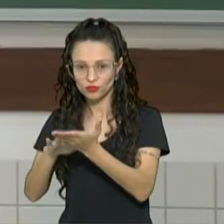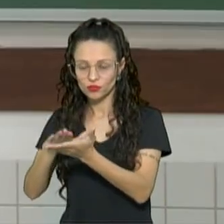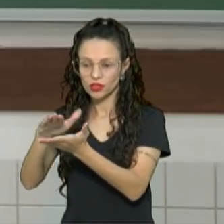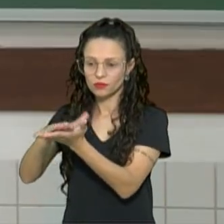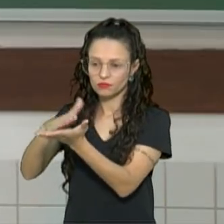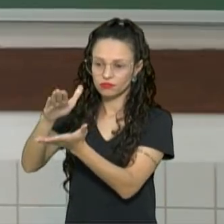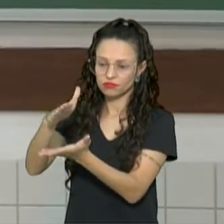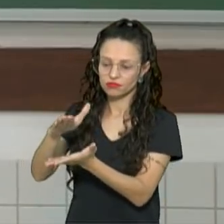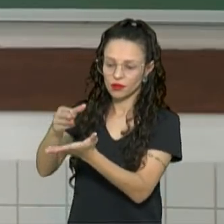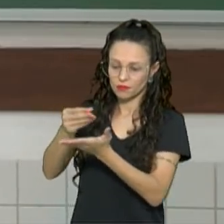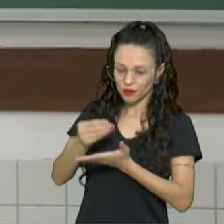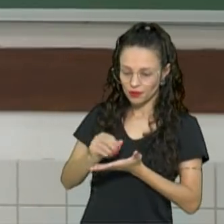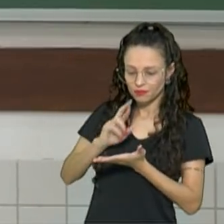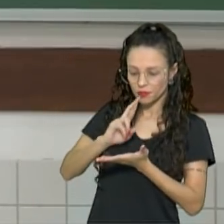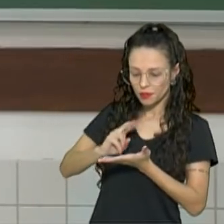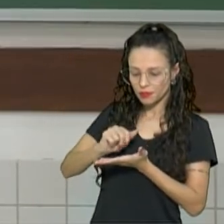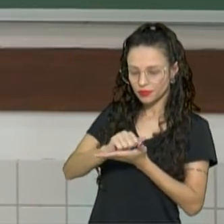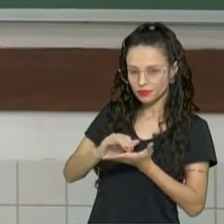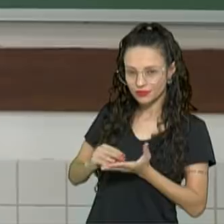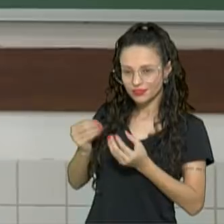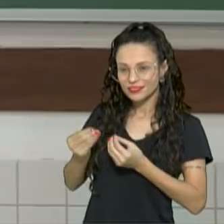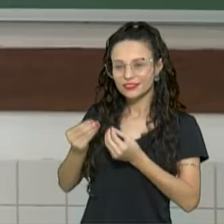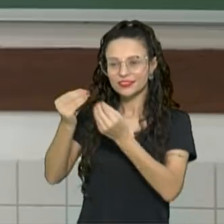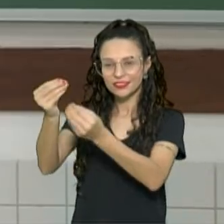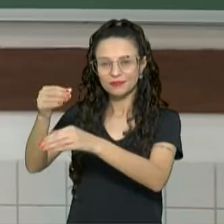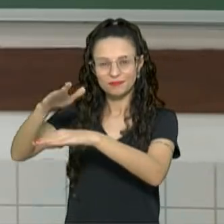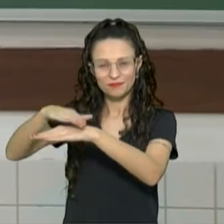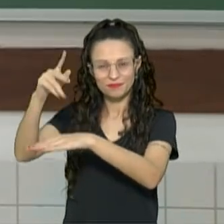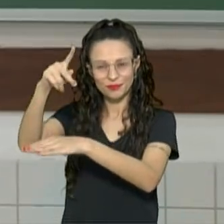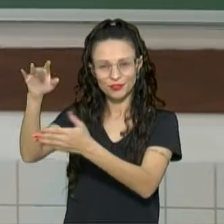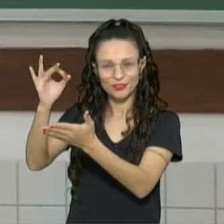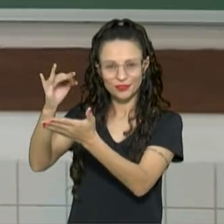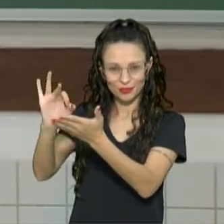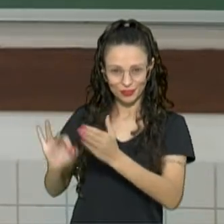profs ficam ansiosos por essas atividades respondidas,